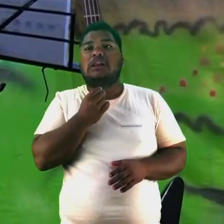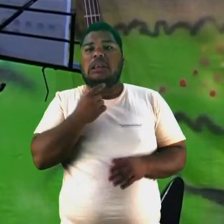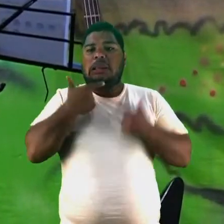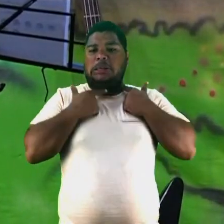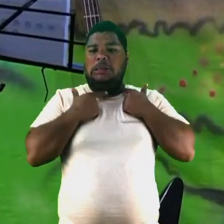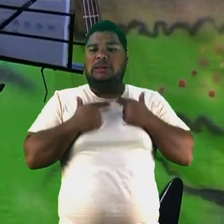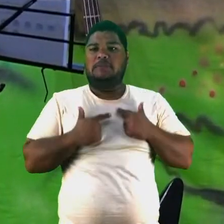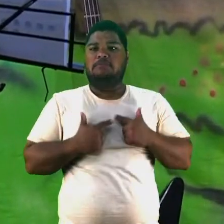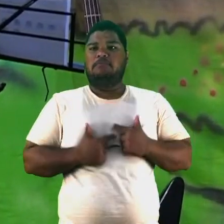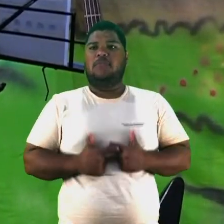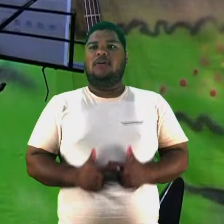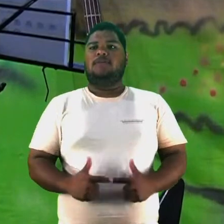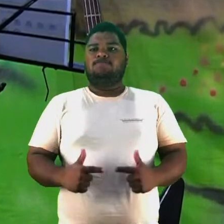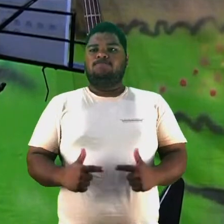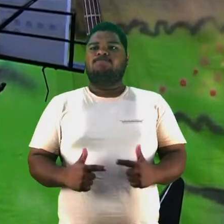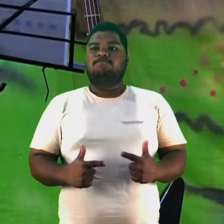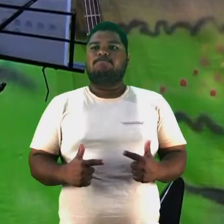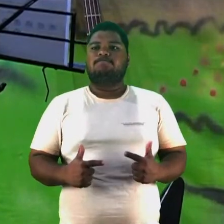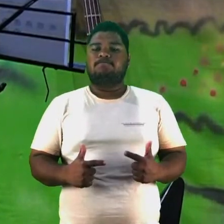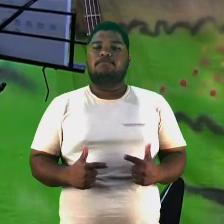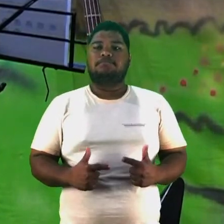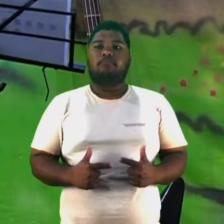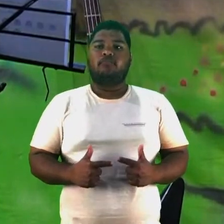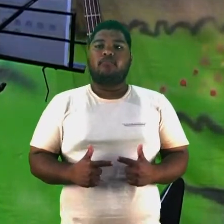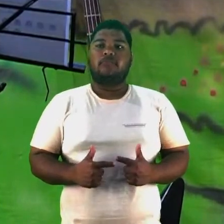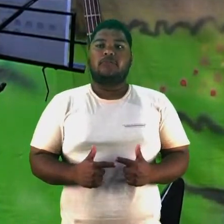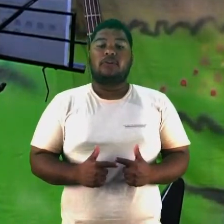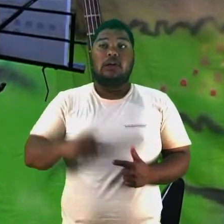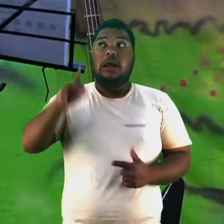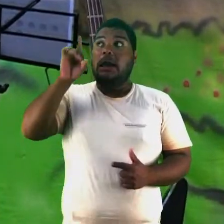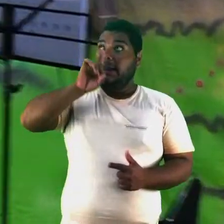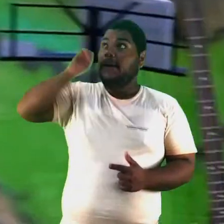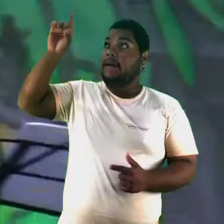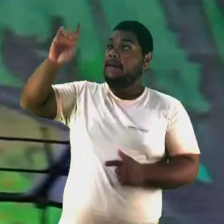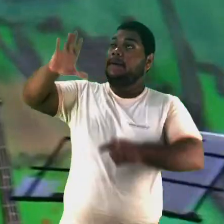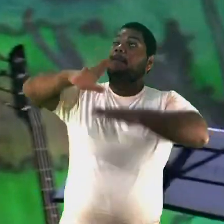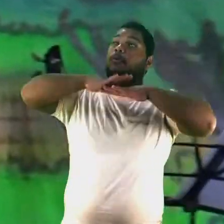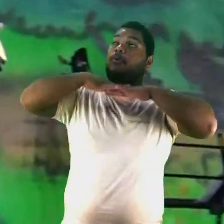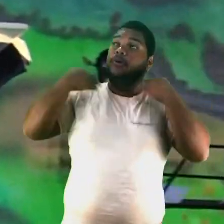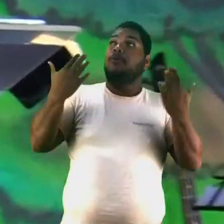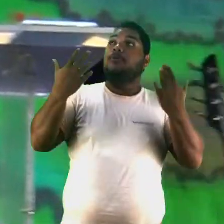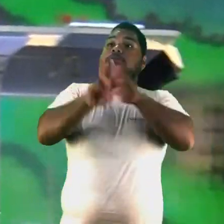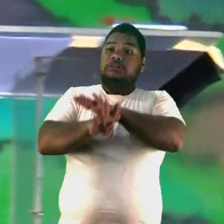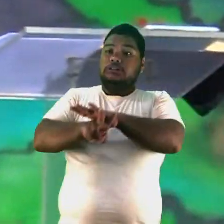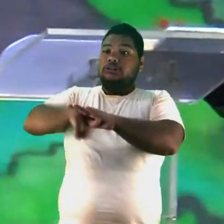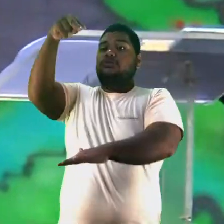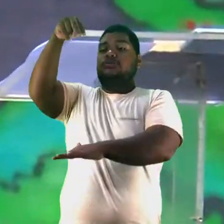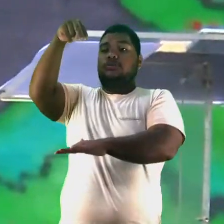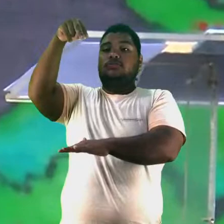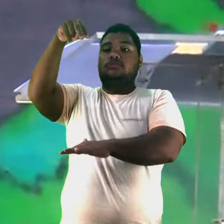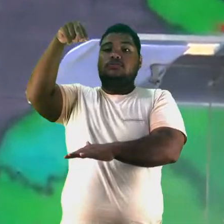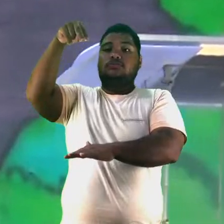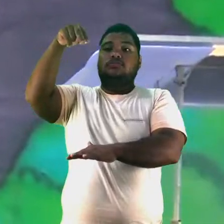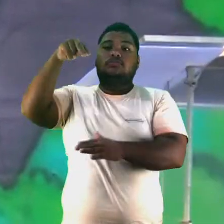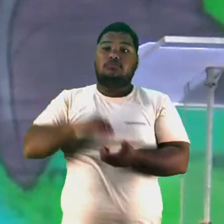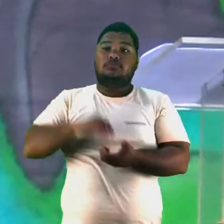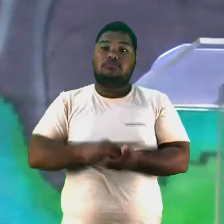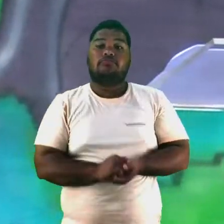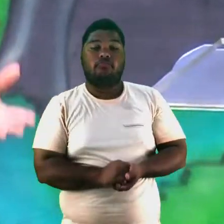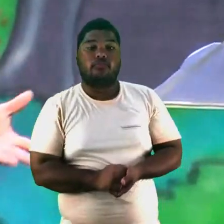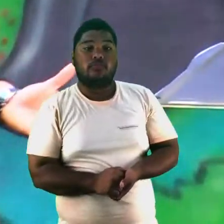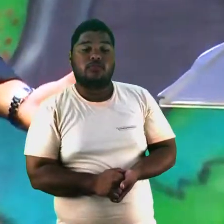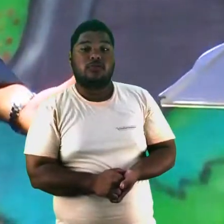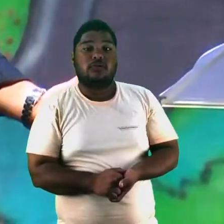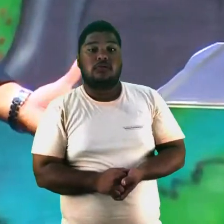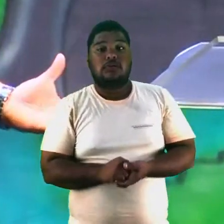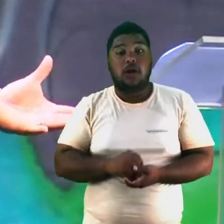Esse é outro pressuposto. Ele morreu e ressuscitou. Então esta é a hermenêutica conservadora, é o que